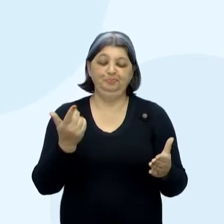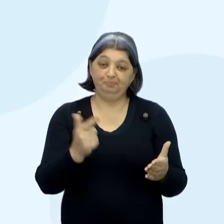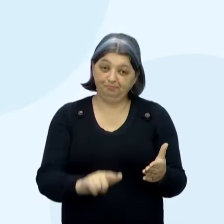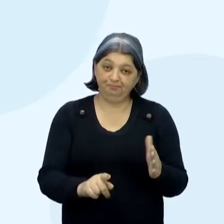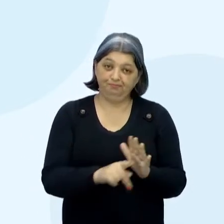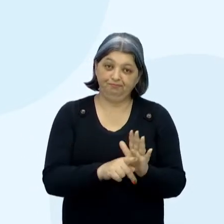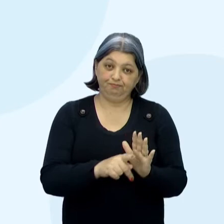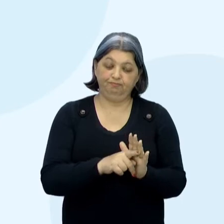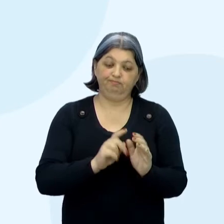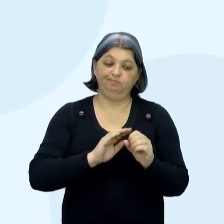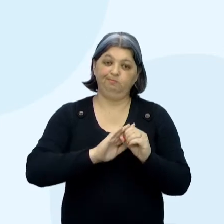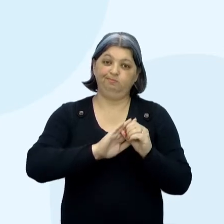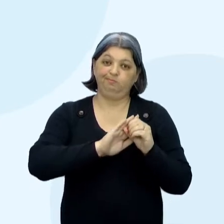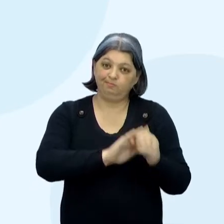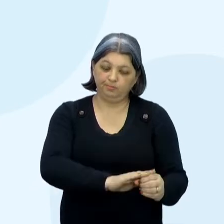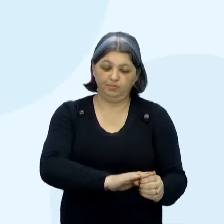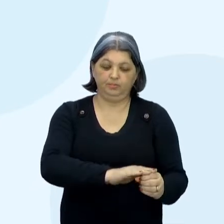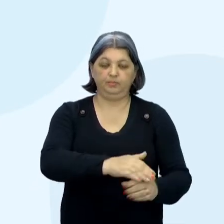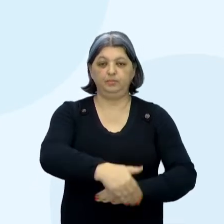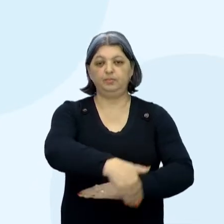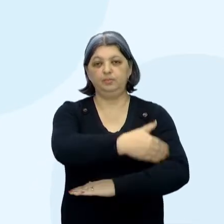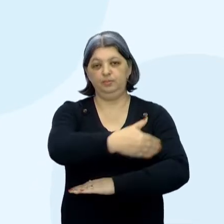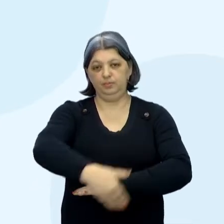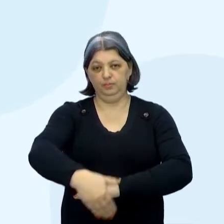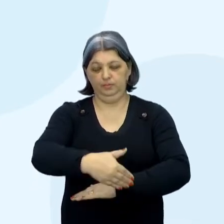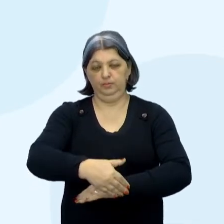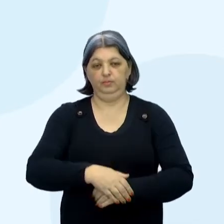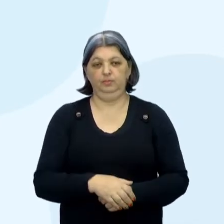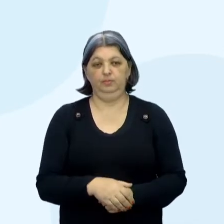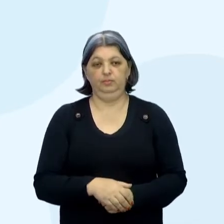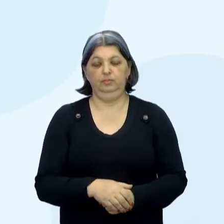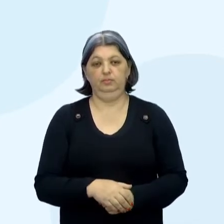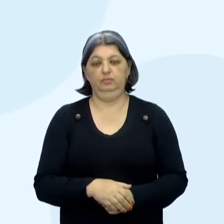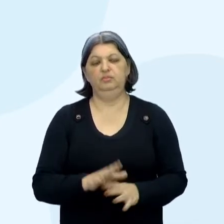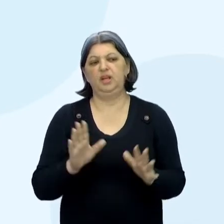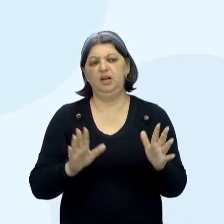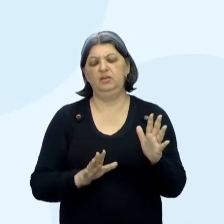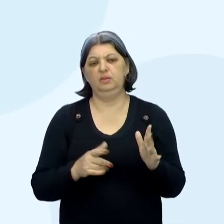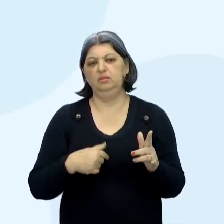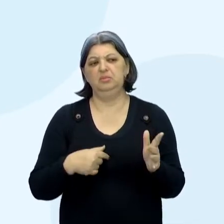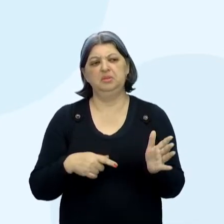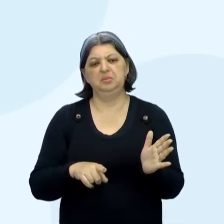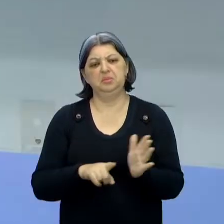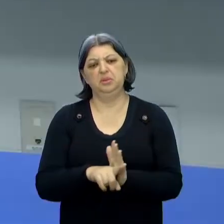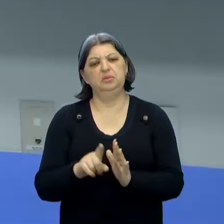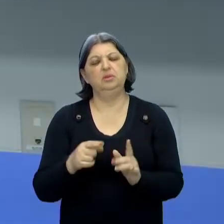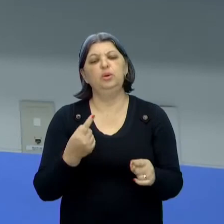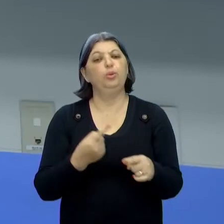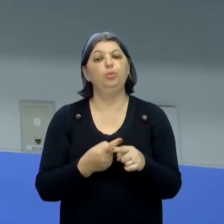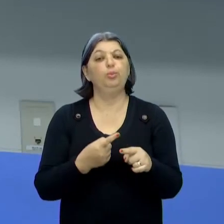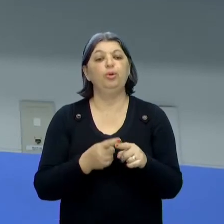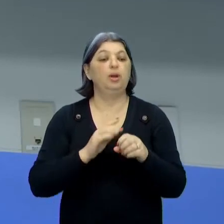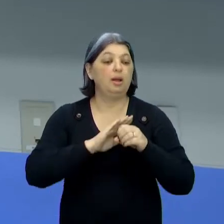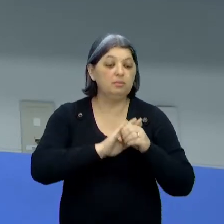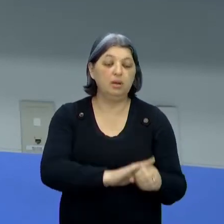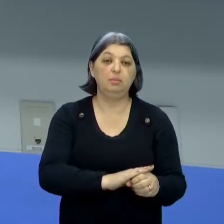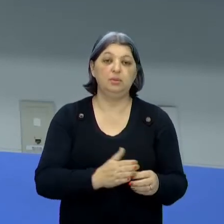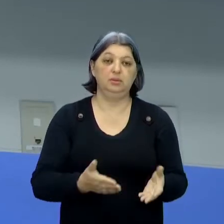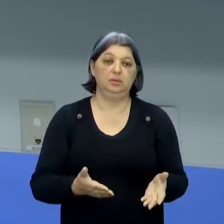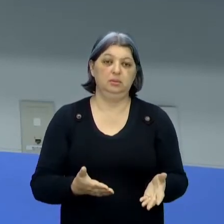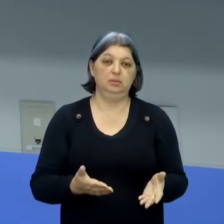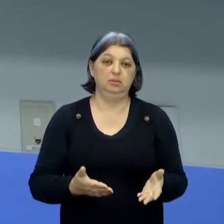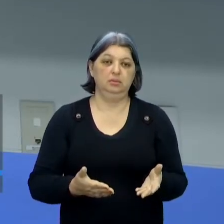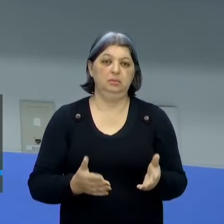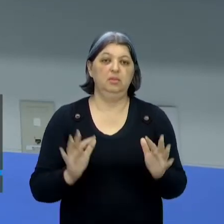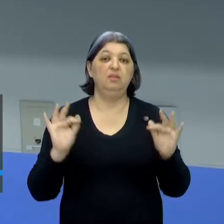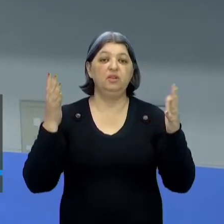violentamente reprimidos na rua. E aí alguém deve estar se perguntando, mas por que essa repressão, professor, do intrudo na